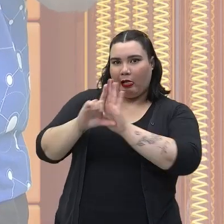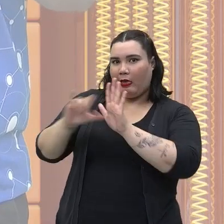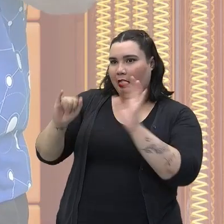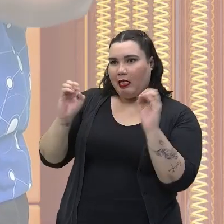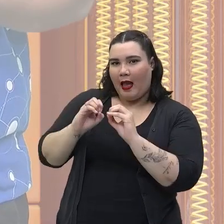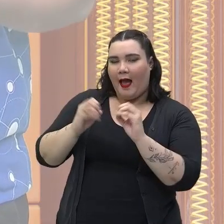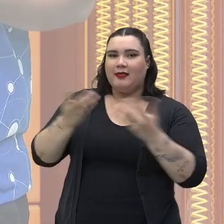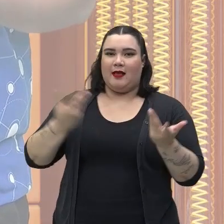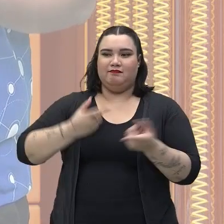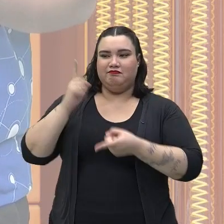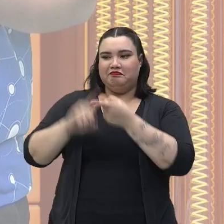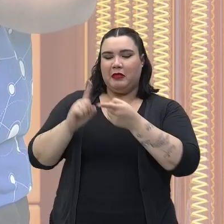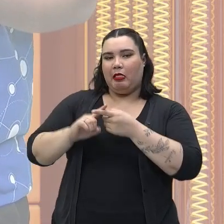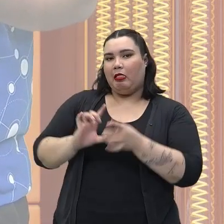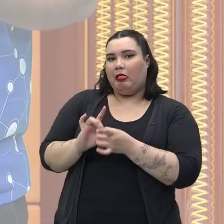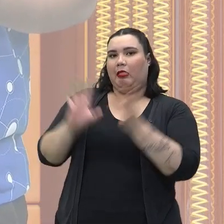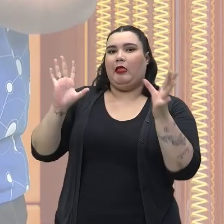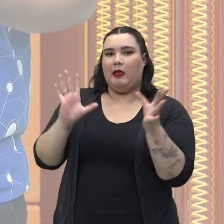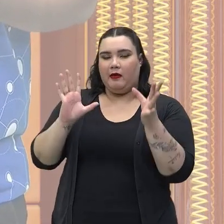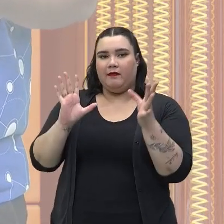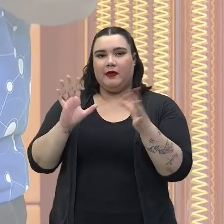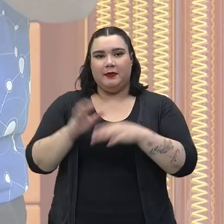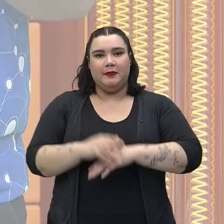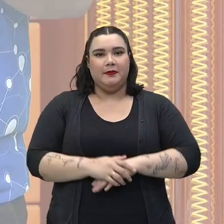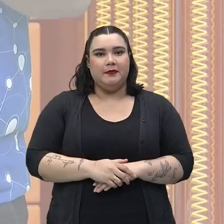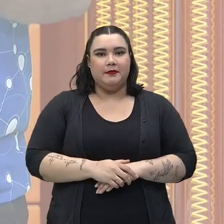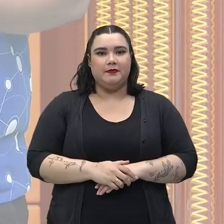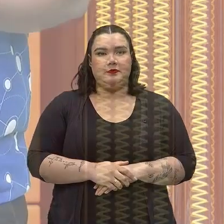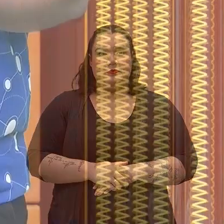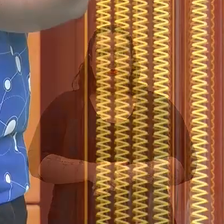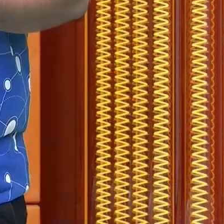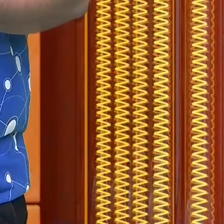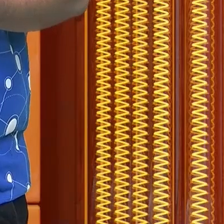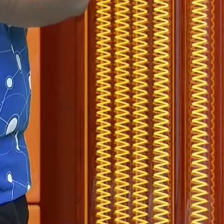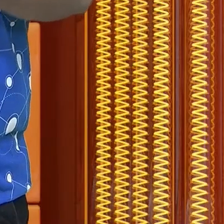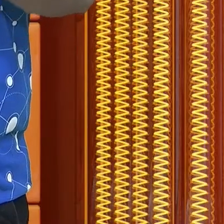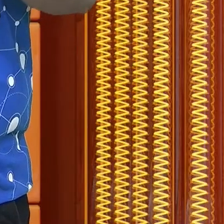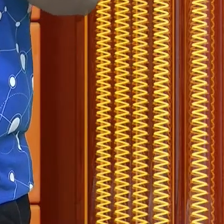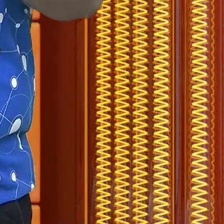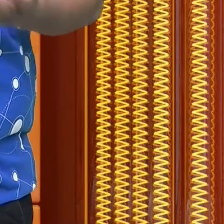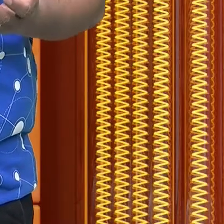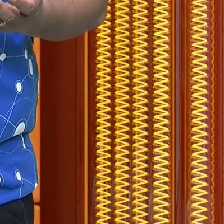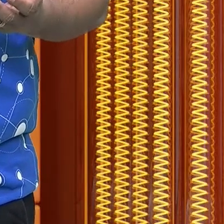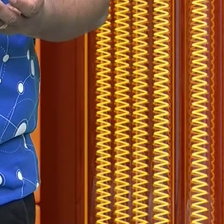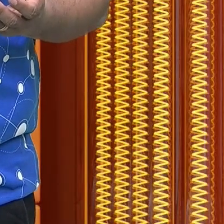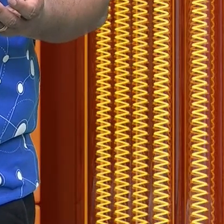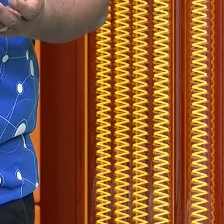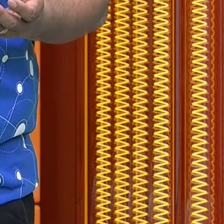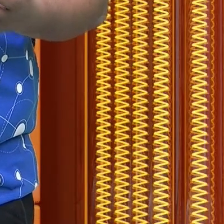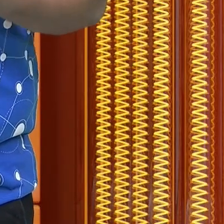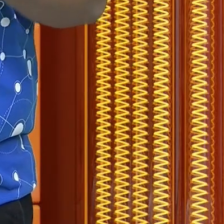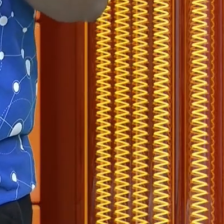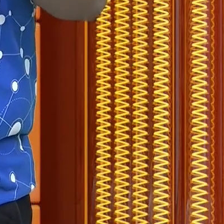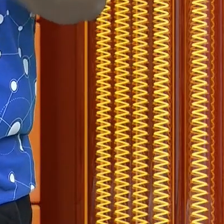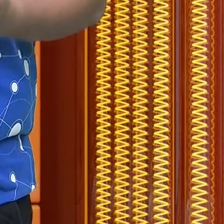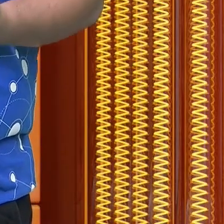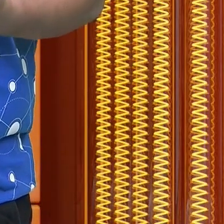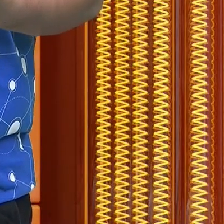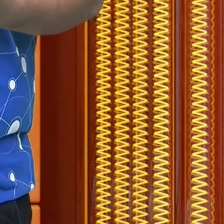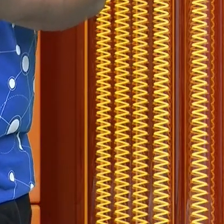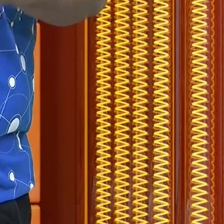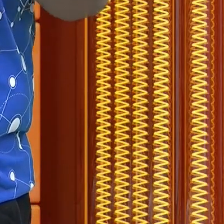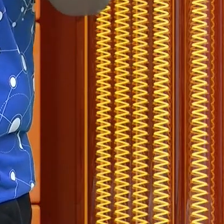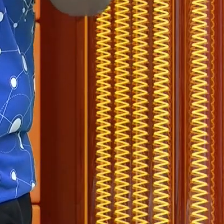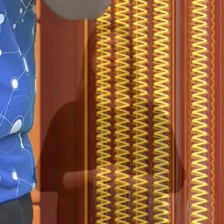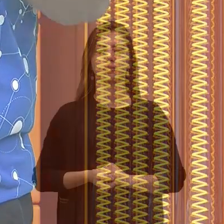forma que bem quisessem com esses indígenas. Fosse explorando no trabalho, tratando como escravos, como uma mão de obra